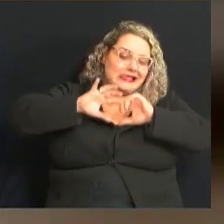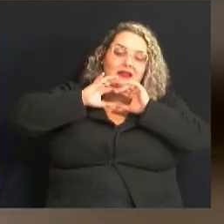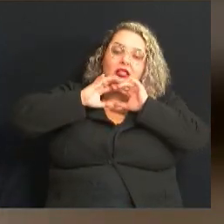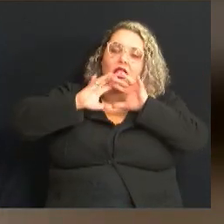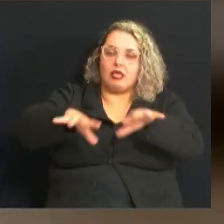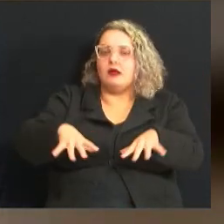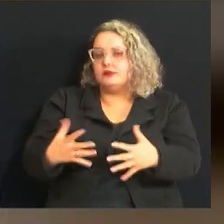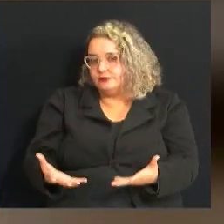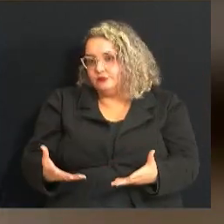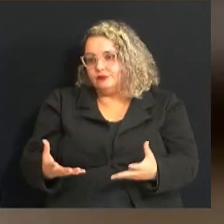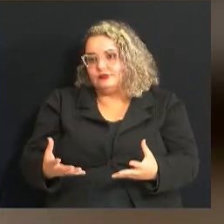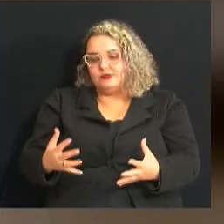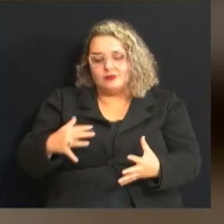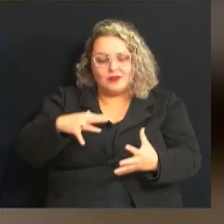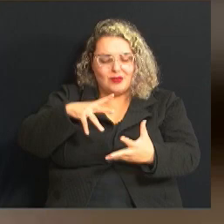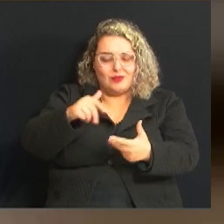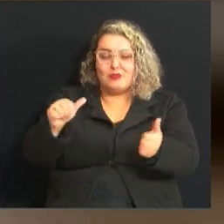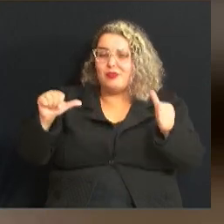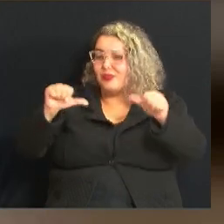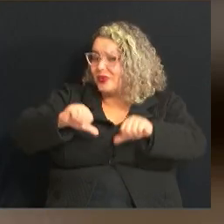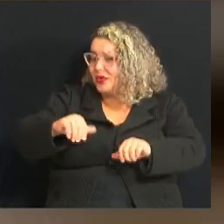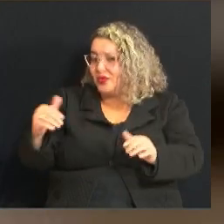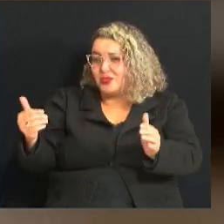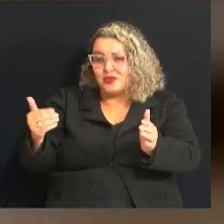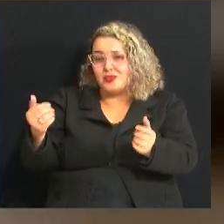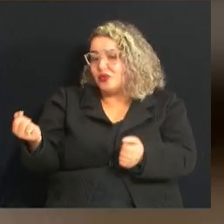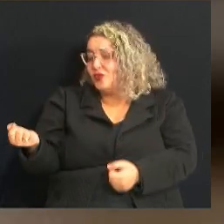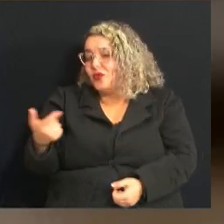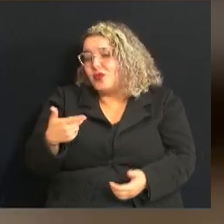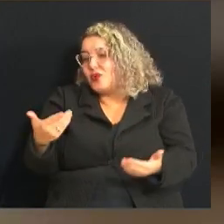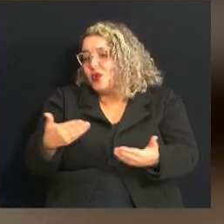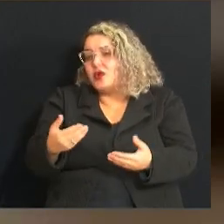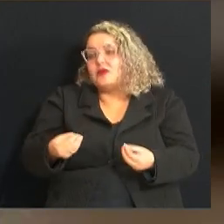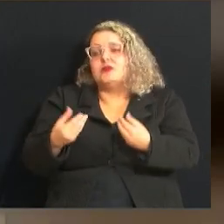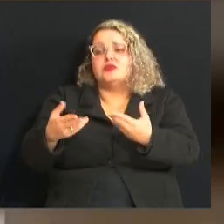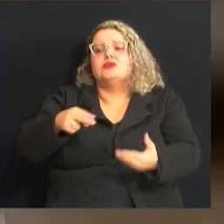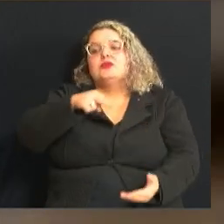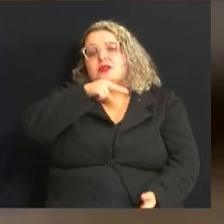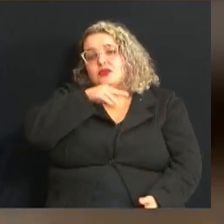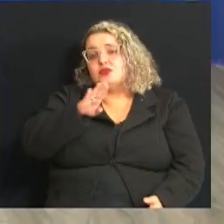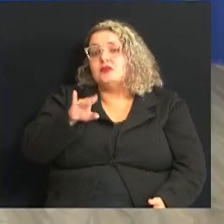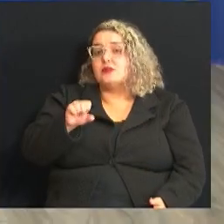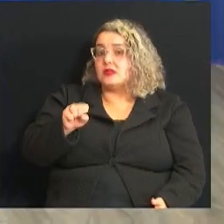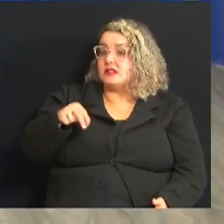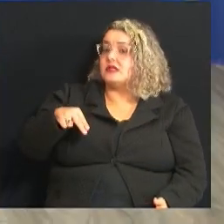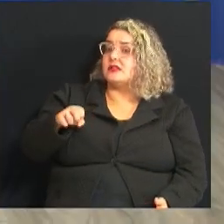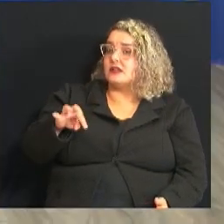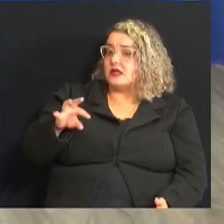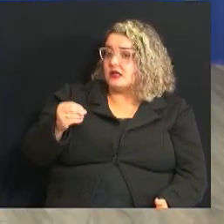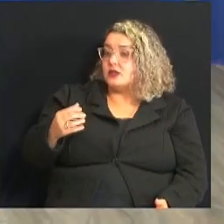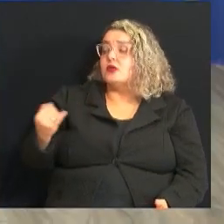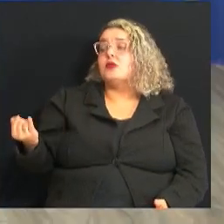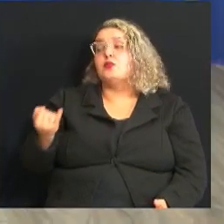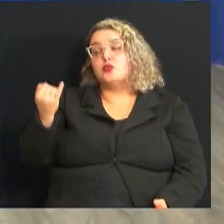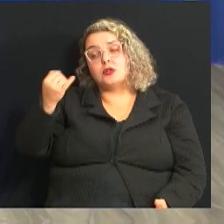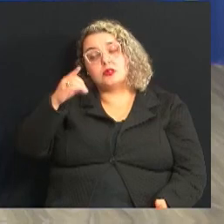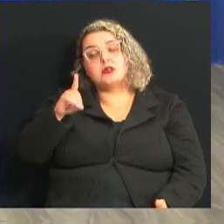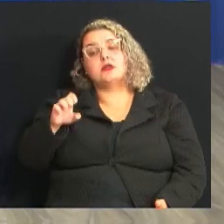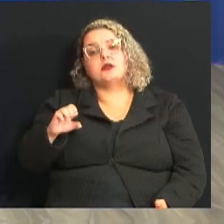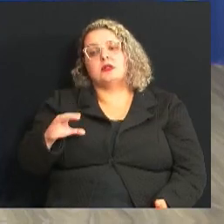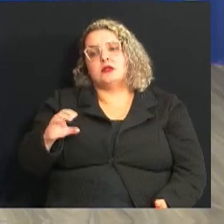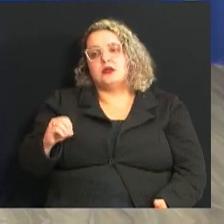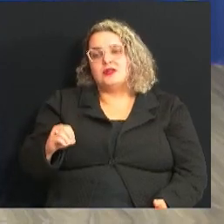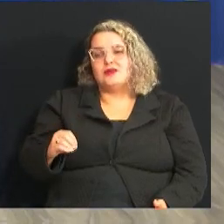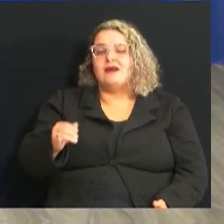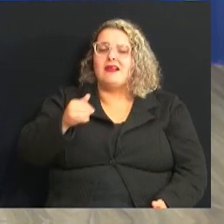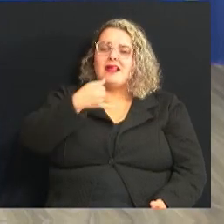um planeta muito pior do que isso para os nossos netos e bisnetos. Nossa, muito importante, Décio. É muito triste para a gente